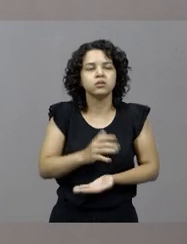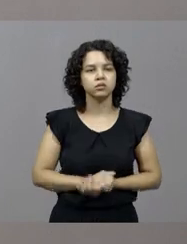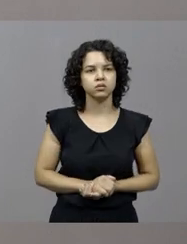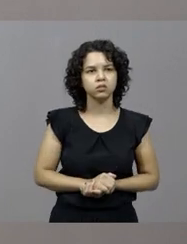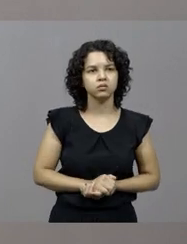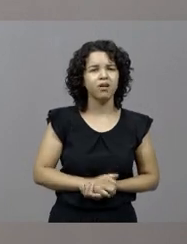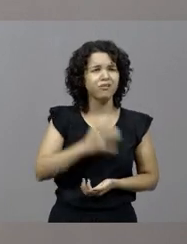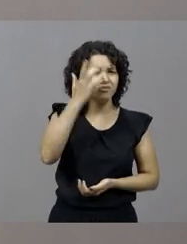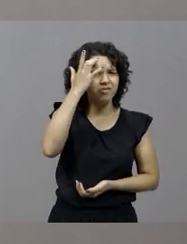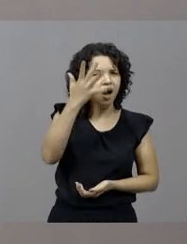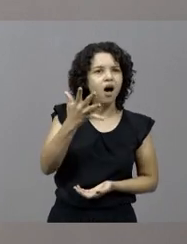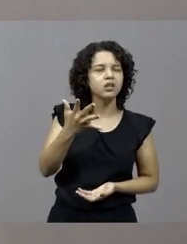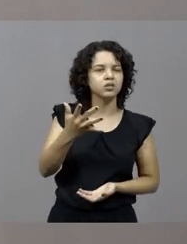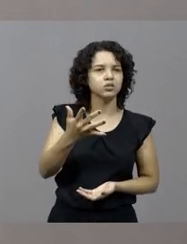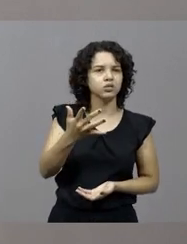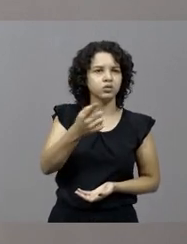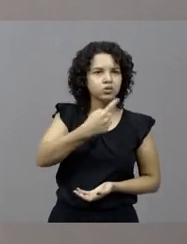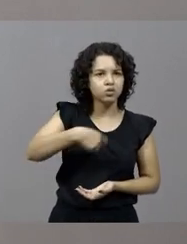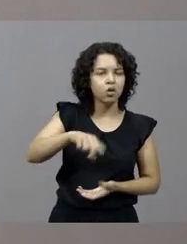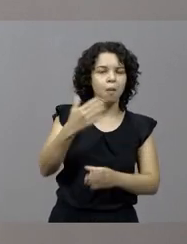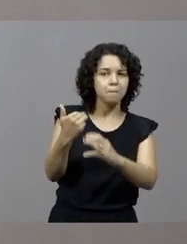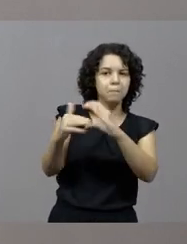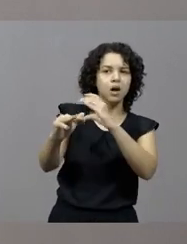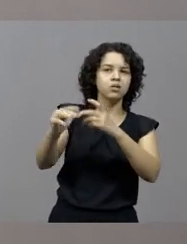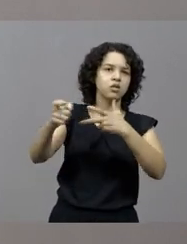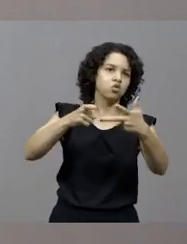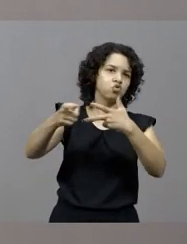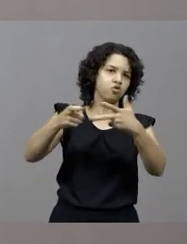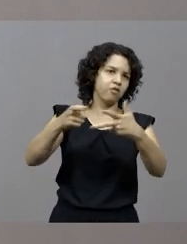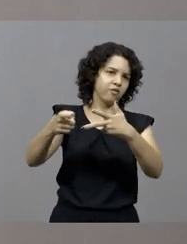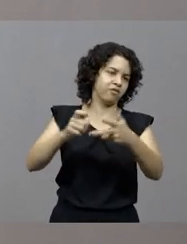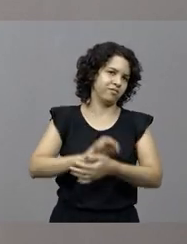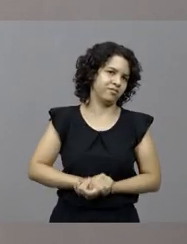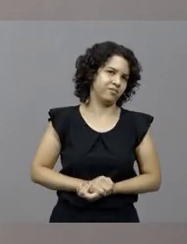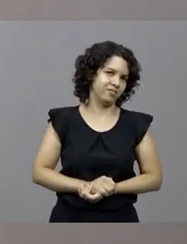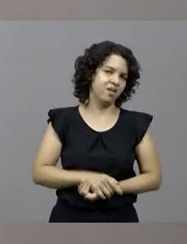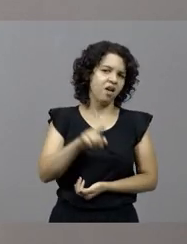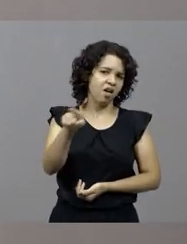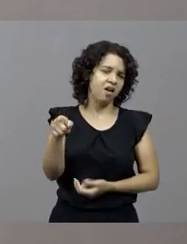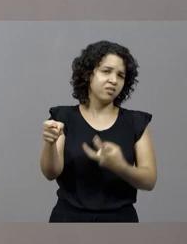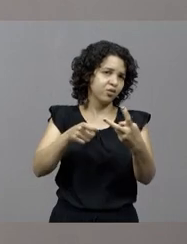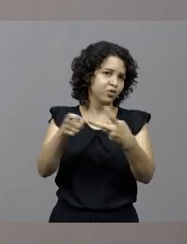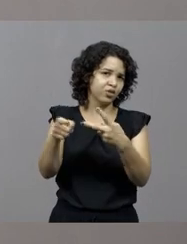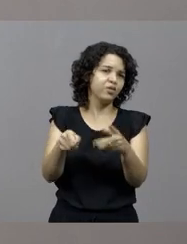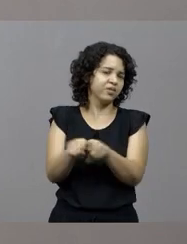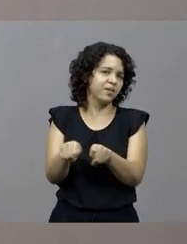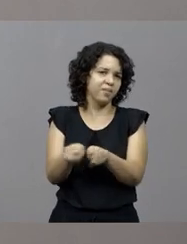É fácil, a gente manda para o executivo. Até o executivo, ele dá motivo para bater nele.